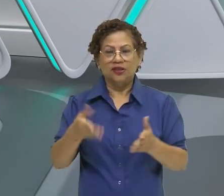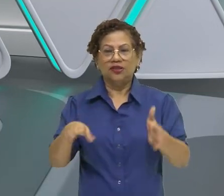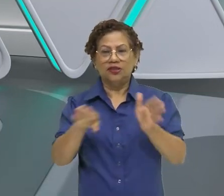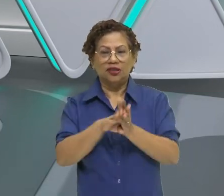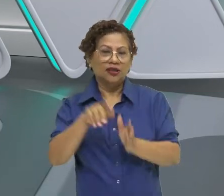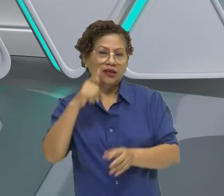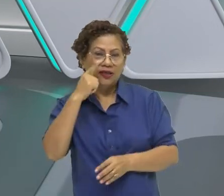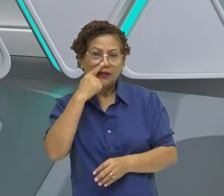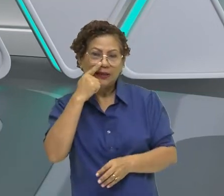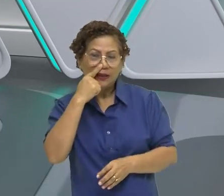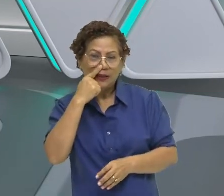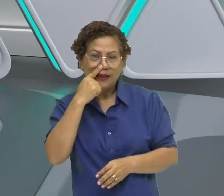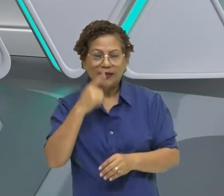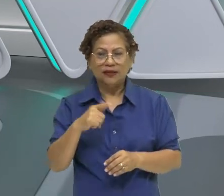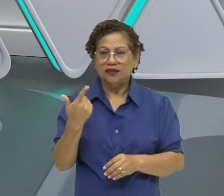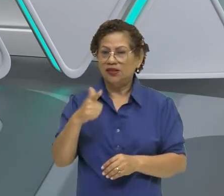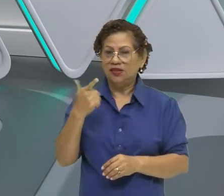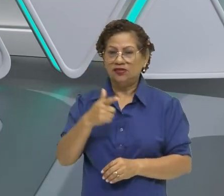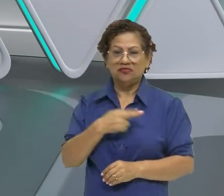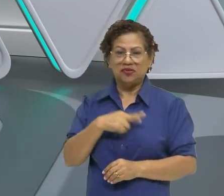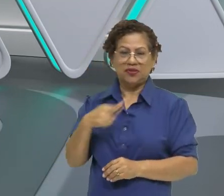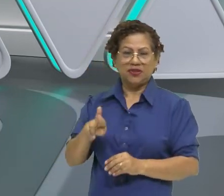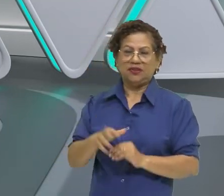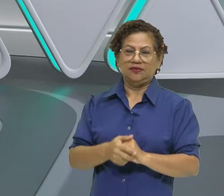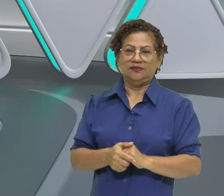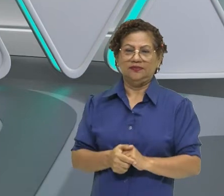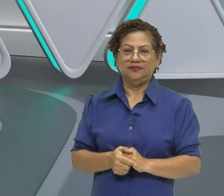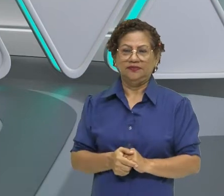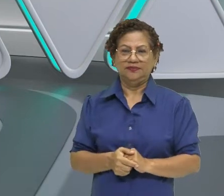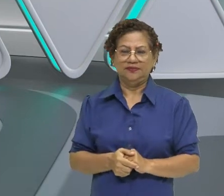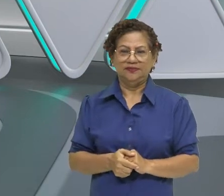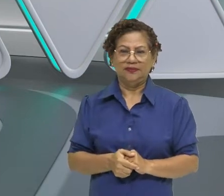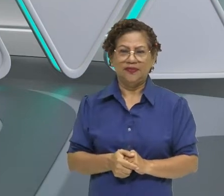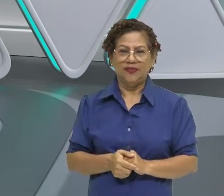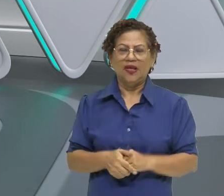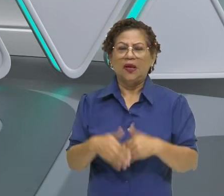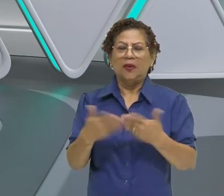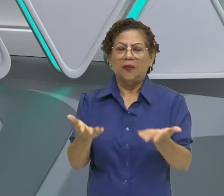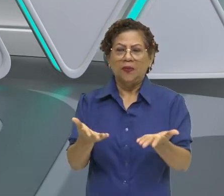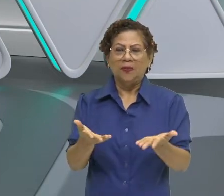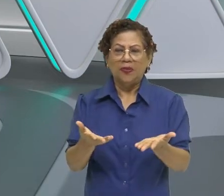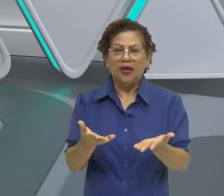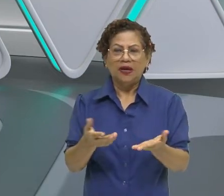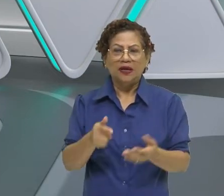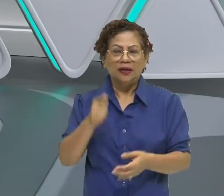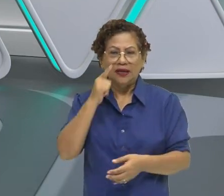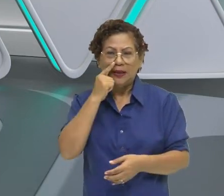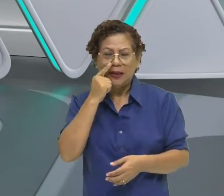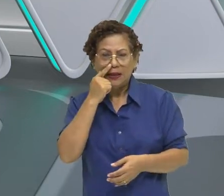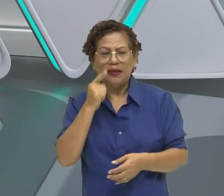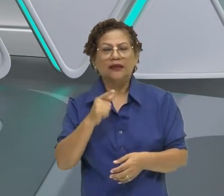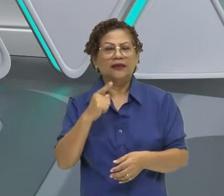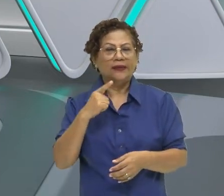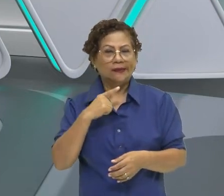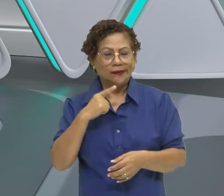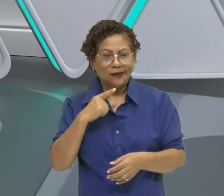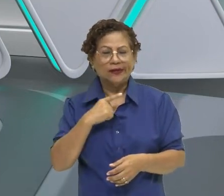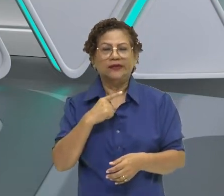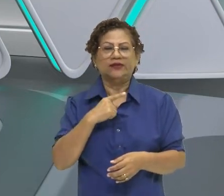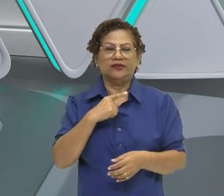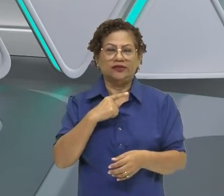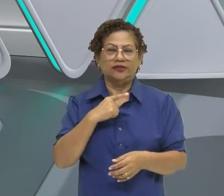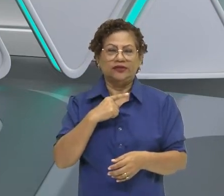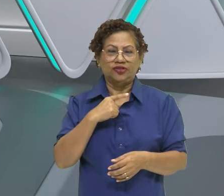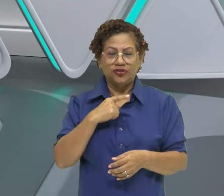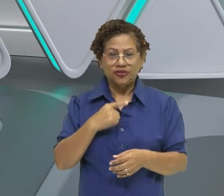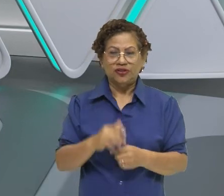não, a gente não tem mais religião. Consequentemente, as suas produções artísticas elas são modificadas. A gente já viu que na escultura é bem diferente,